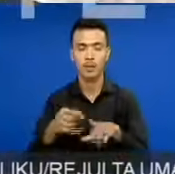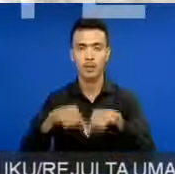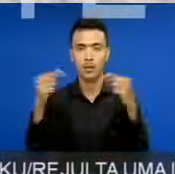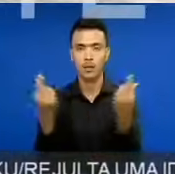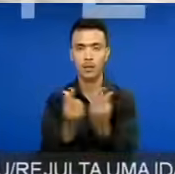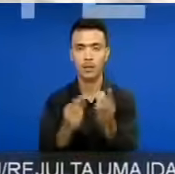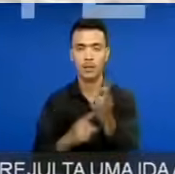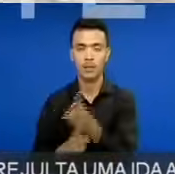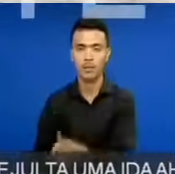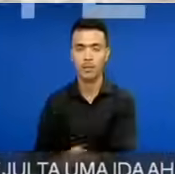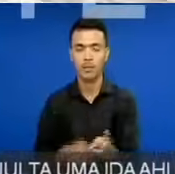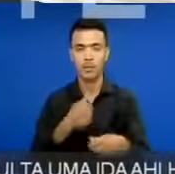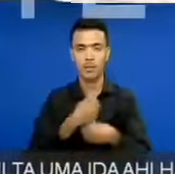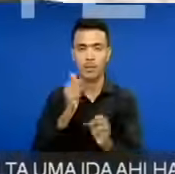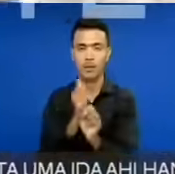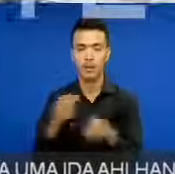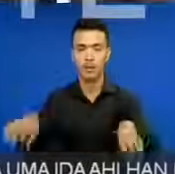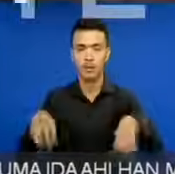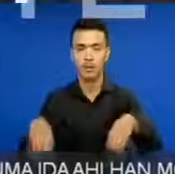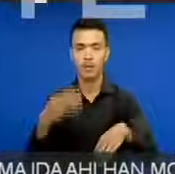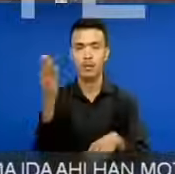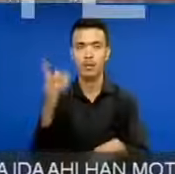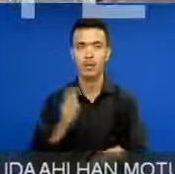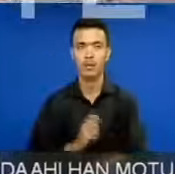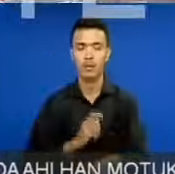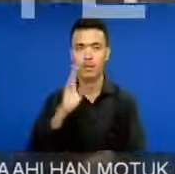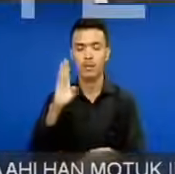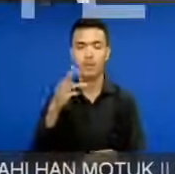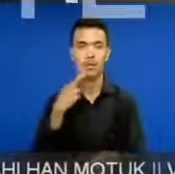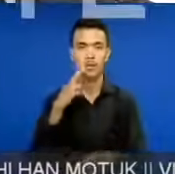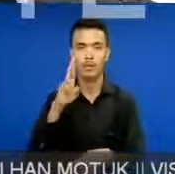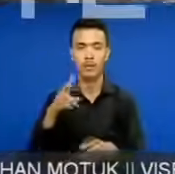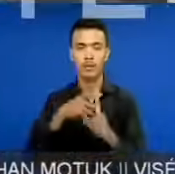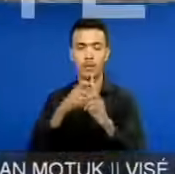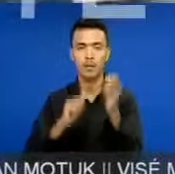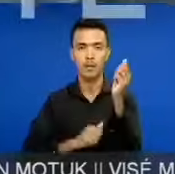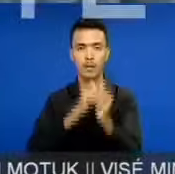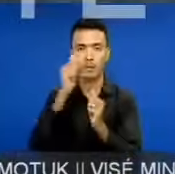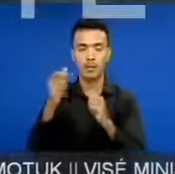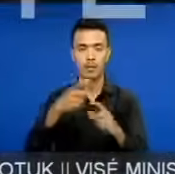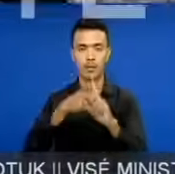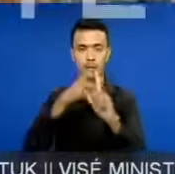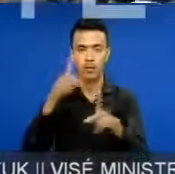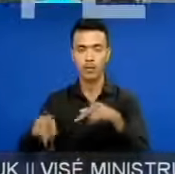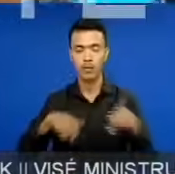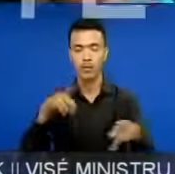bombeiros, nebehalou serviço e a área Taipei, onde responde para queixa da comunidade Haslaran.